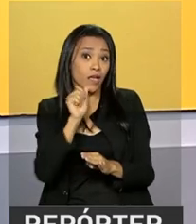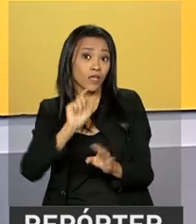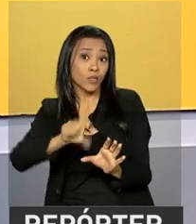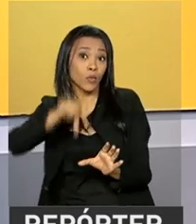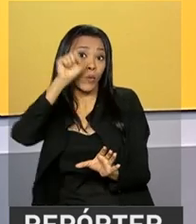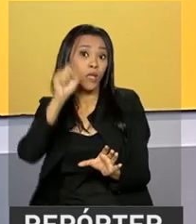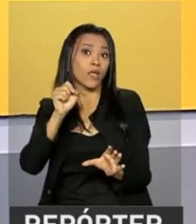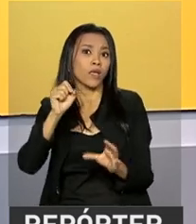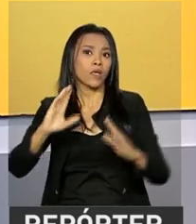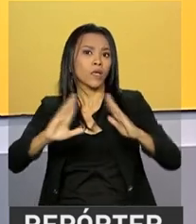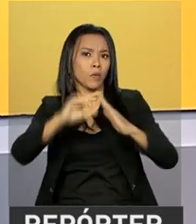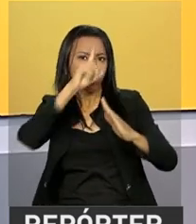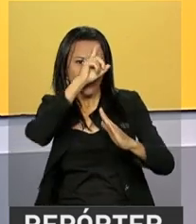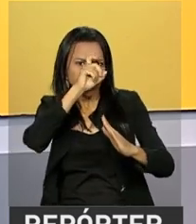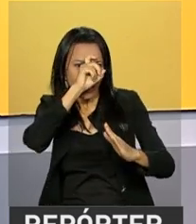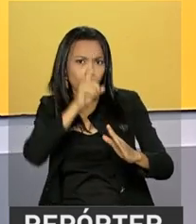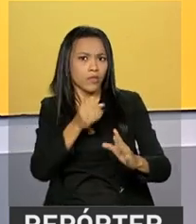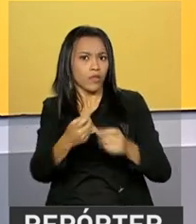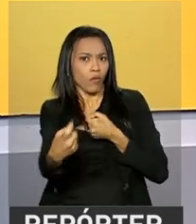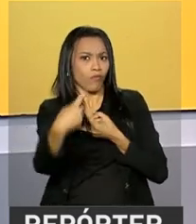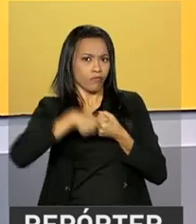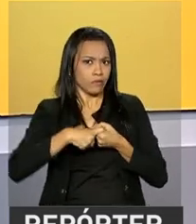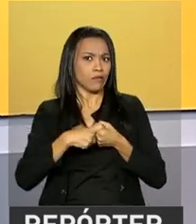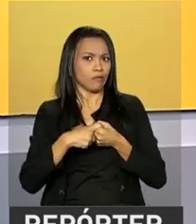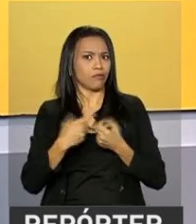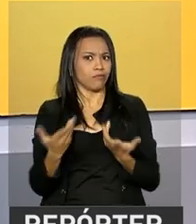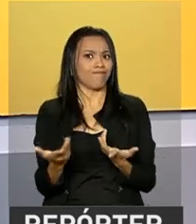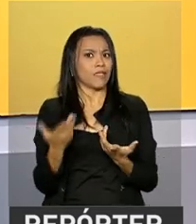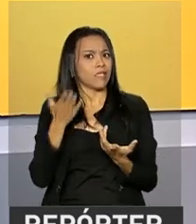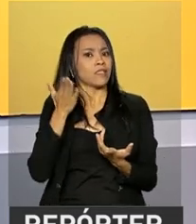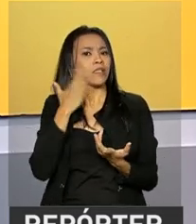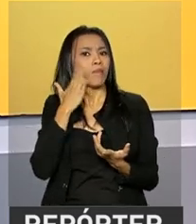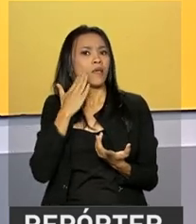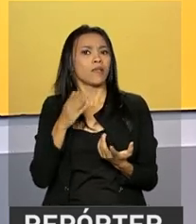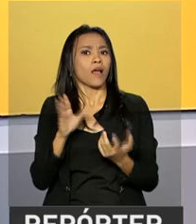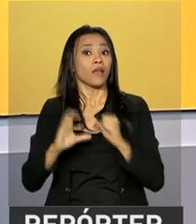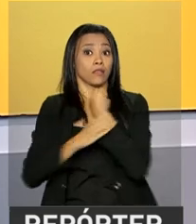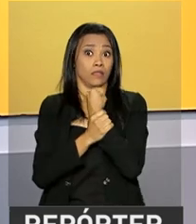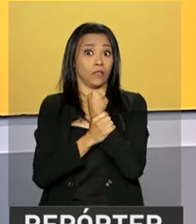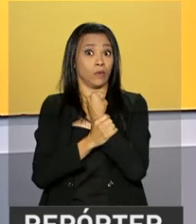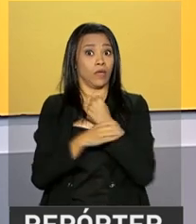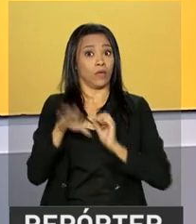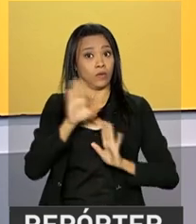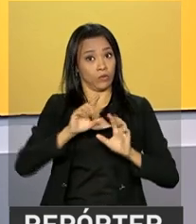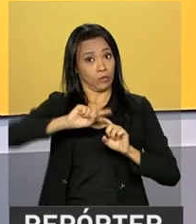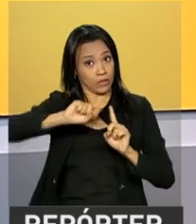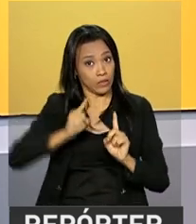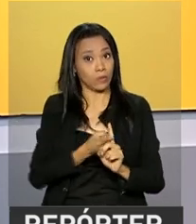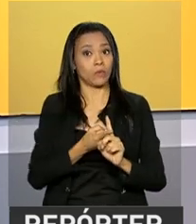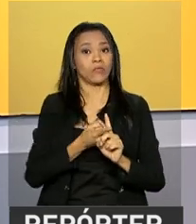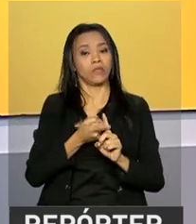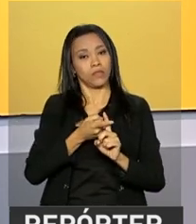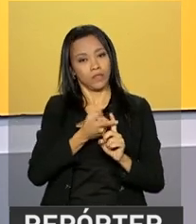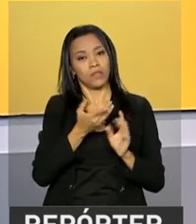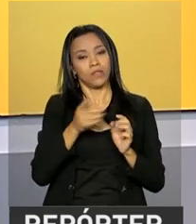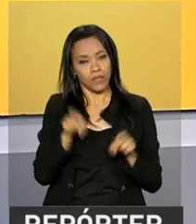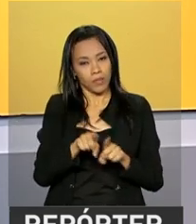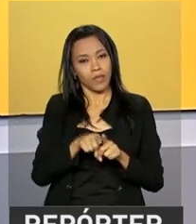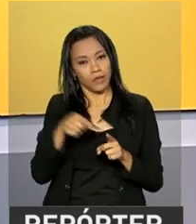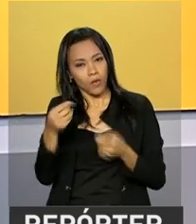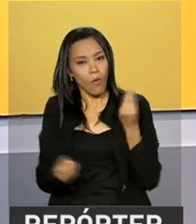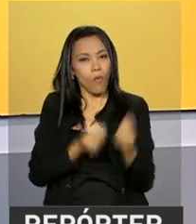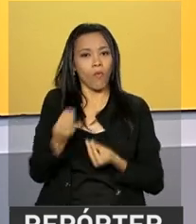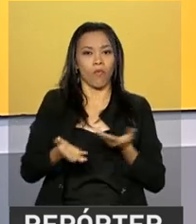escolherem uma clínica licenciada e com isso, garantir mais segurança durante a gravidez e também nesses